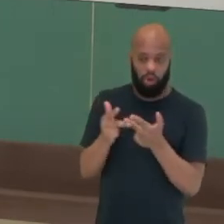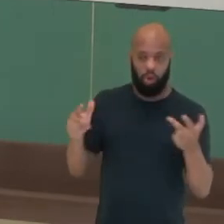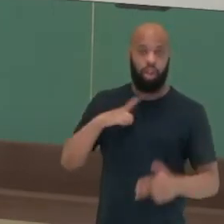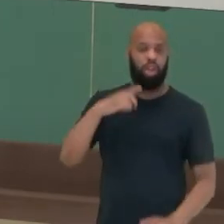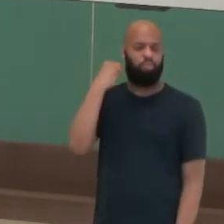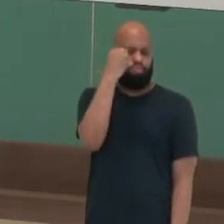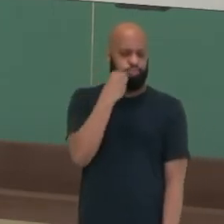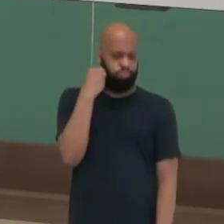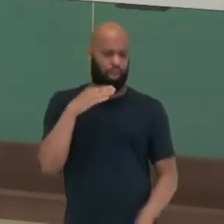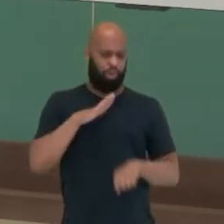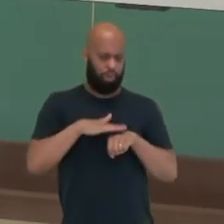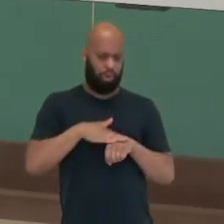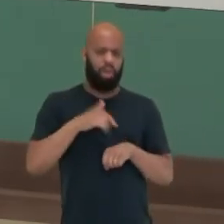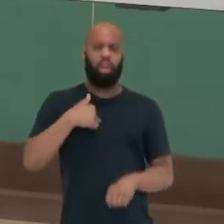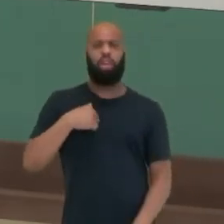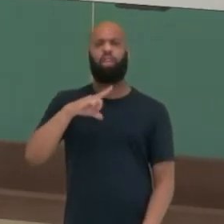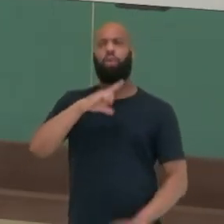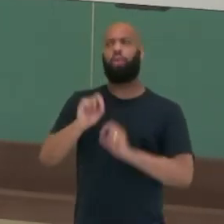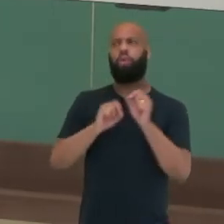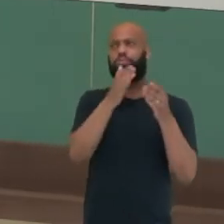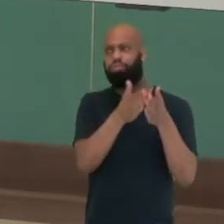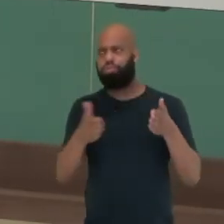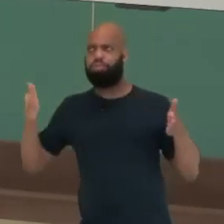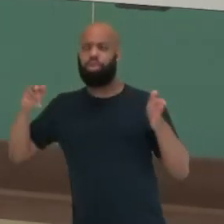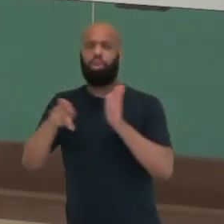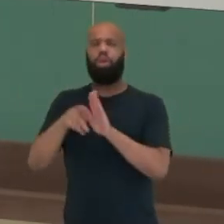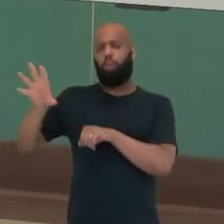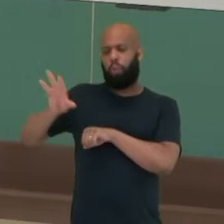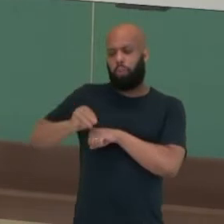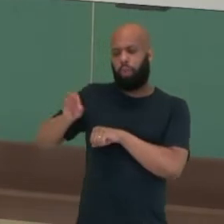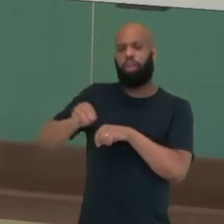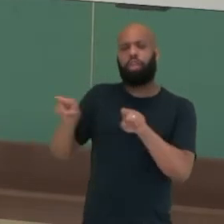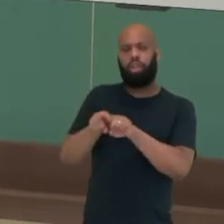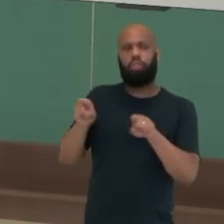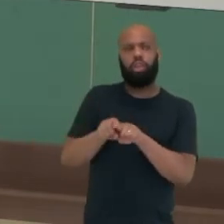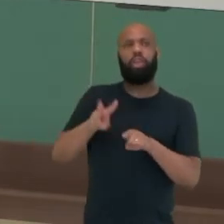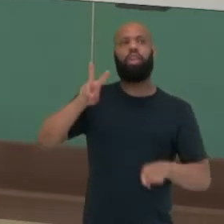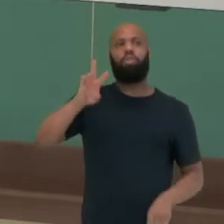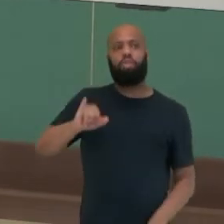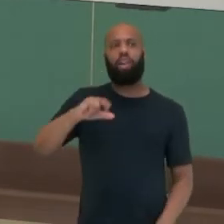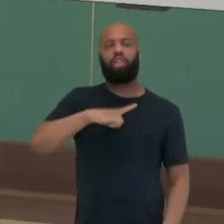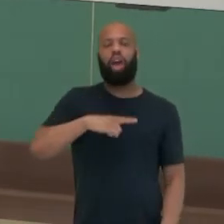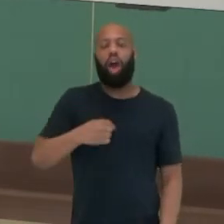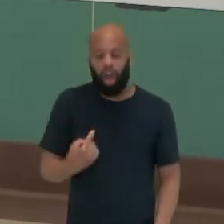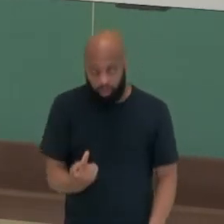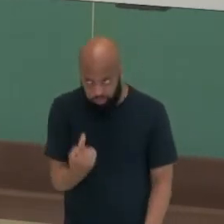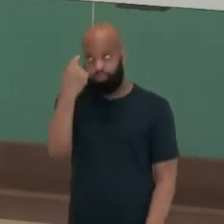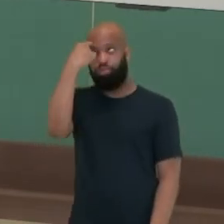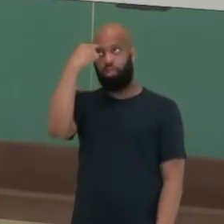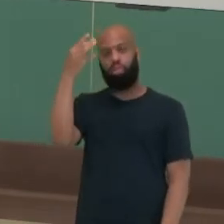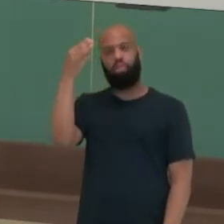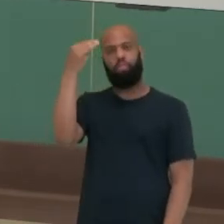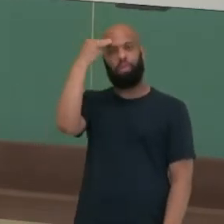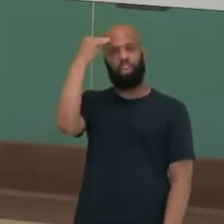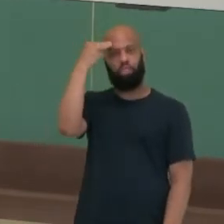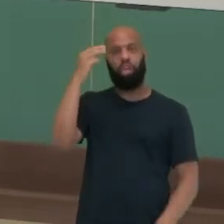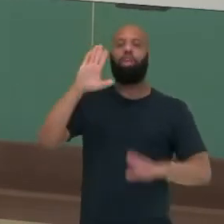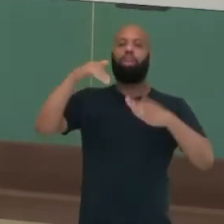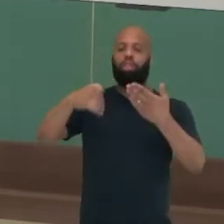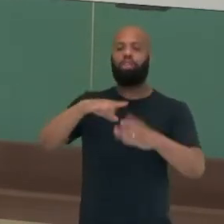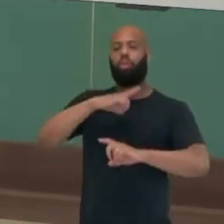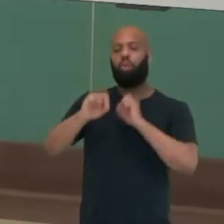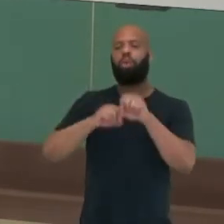experiências ali, elas entram no meu processo do conhecimento, são repassadas para minha mente e aí eu tenho, então,